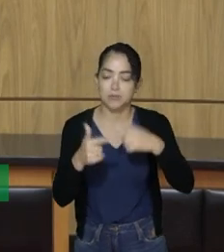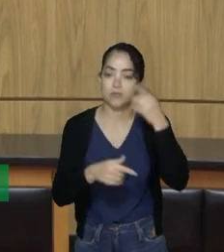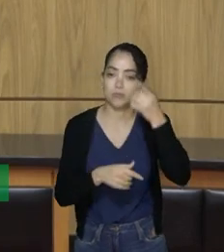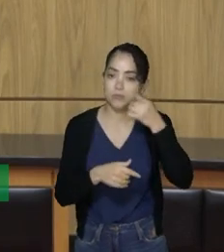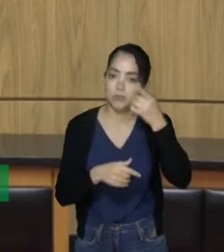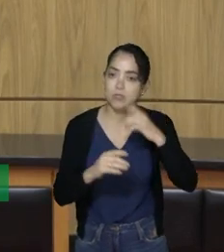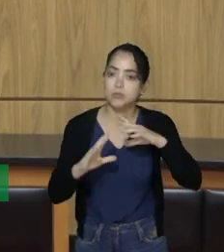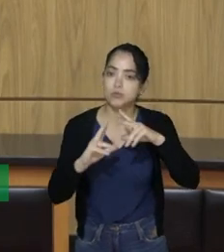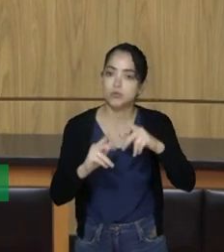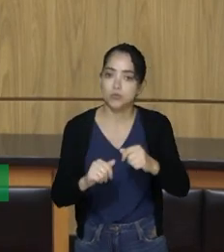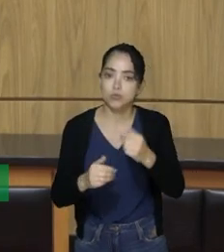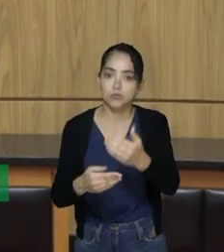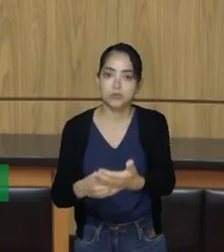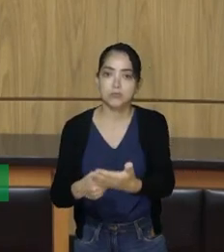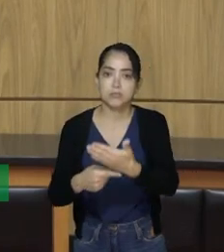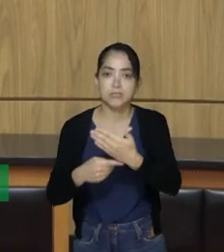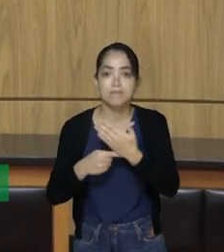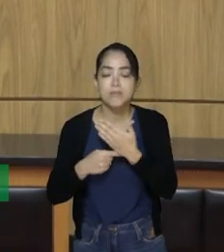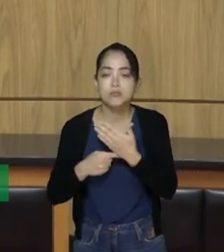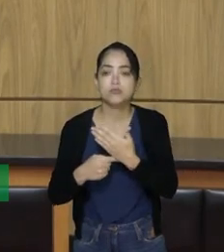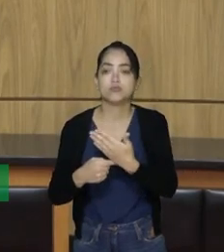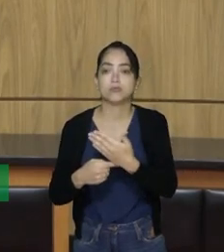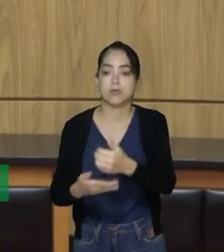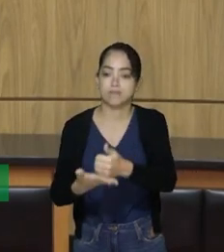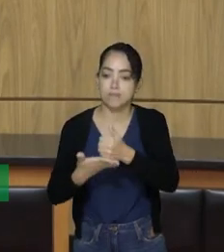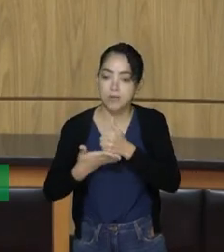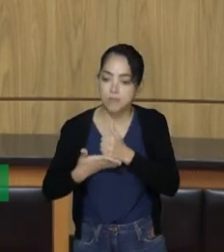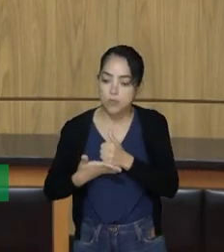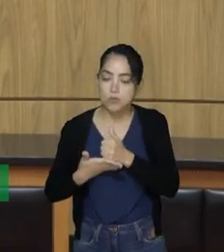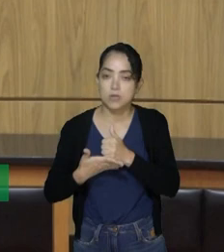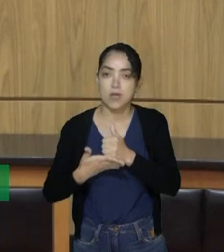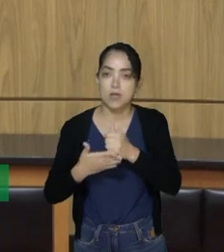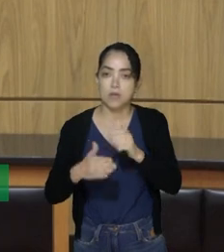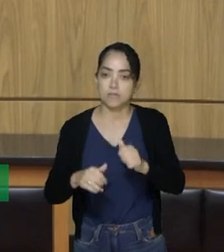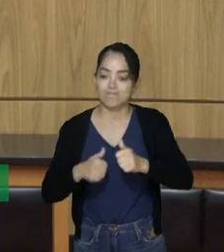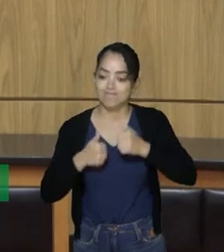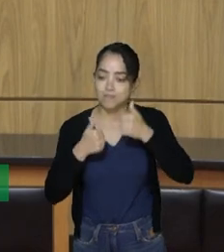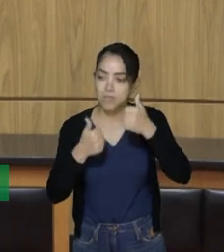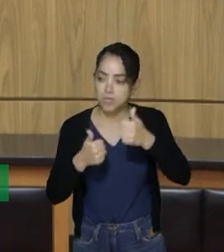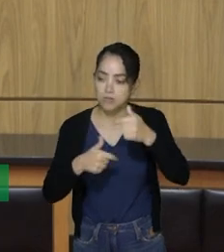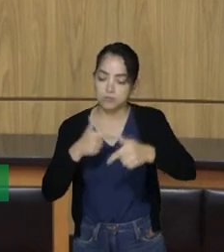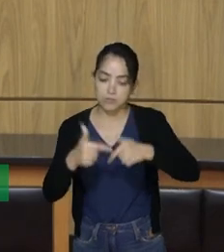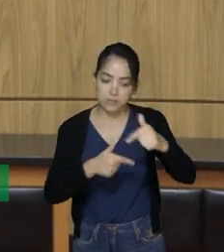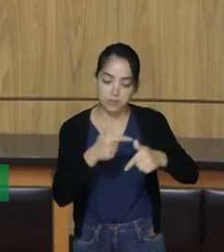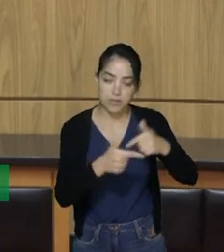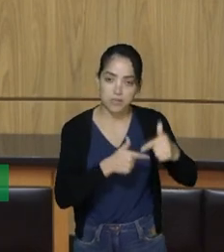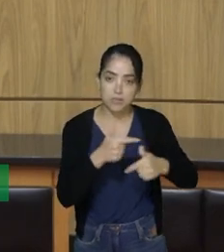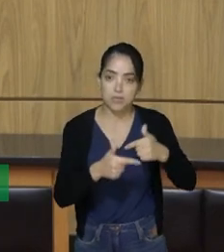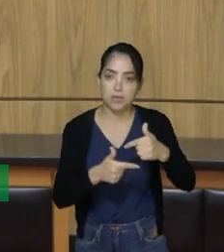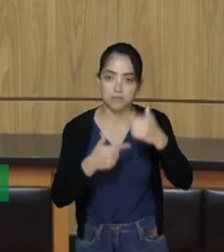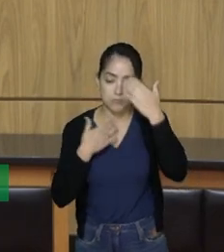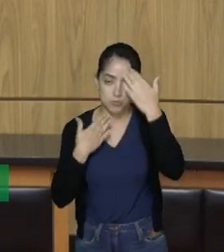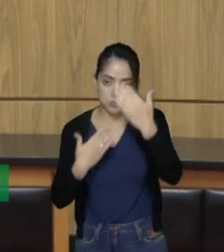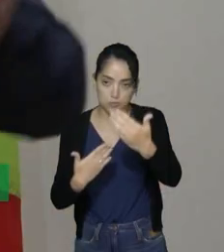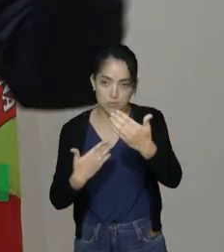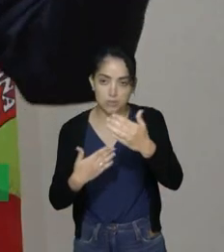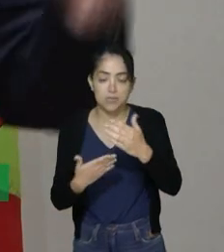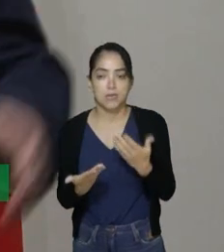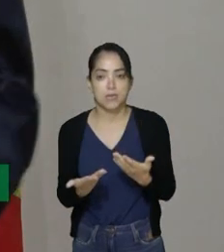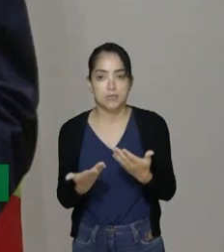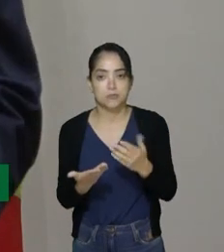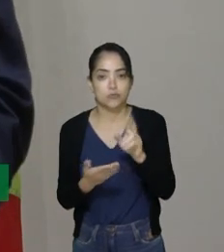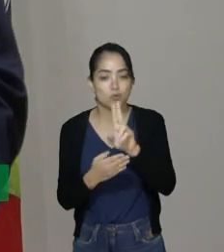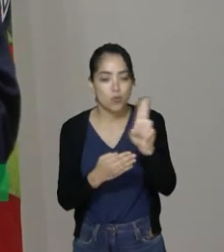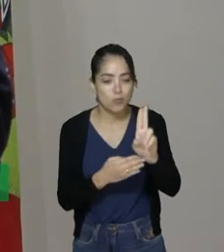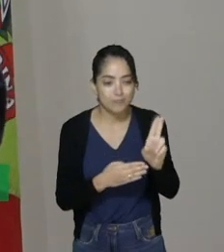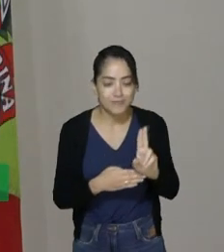contribuíram para que eu pudesse servir melhor a nossa gente. Então, muito obrigado a todos. Citar nomes